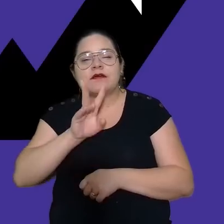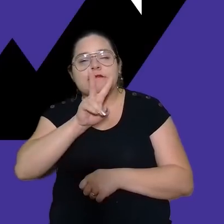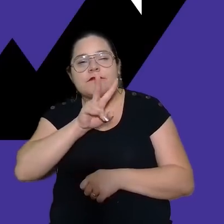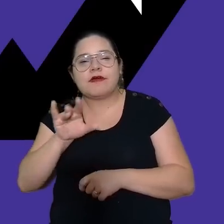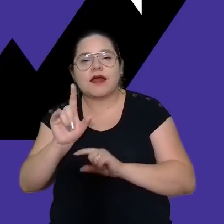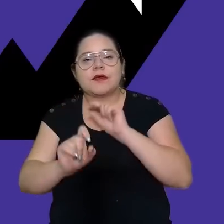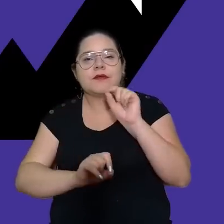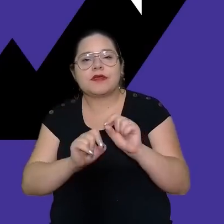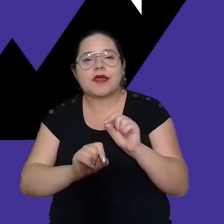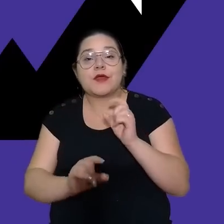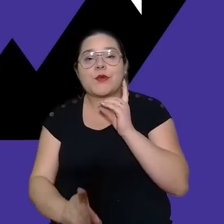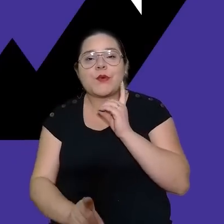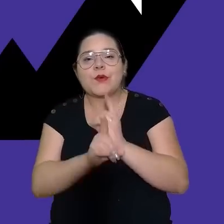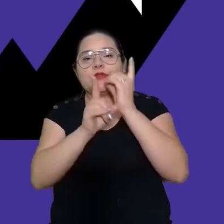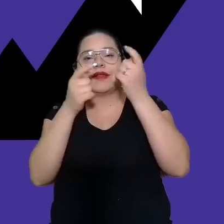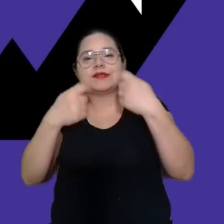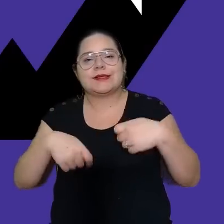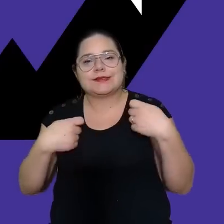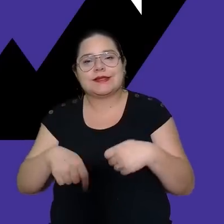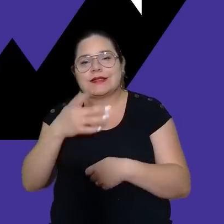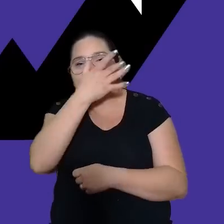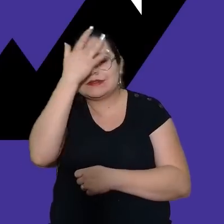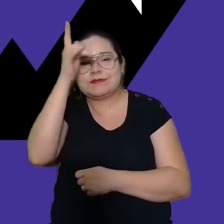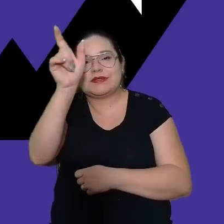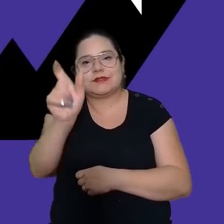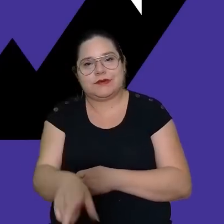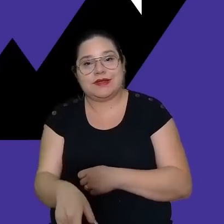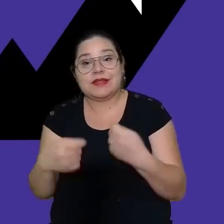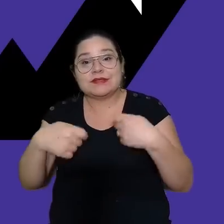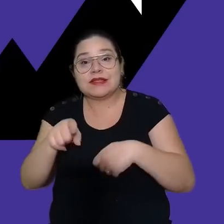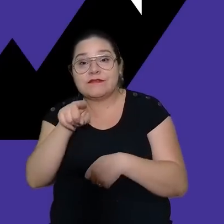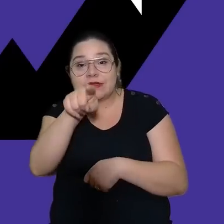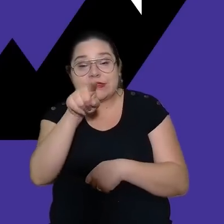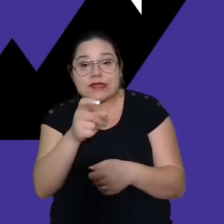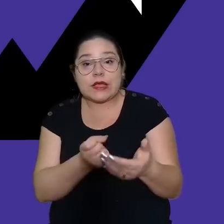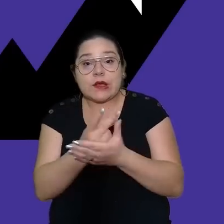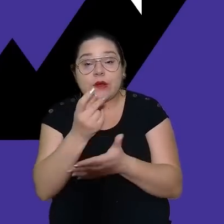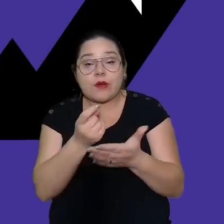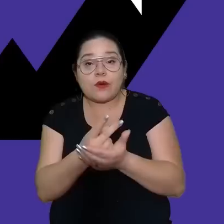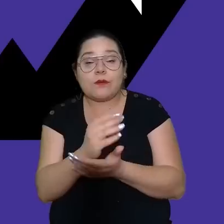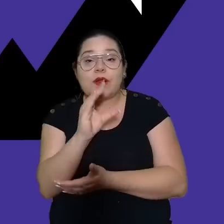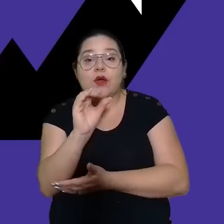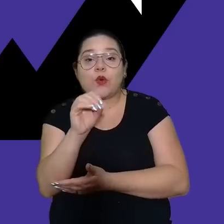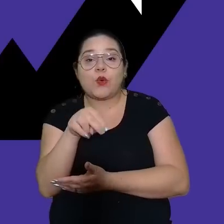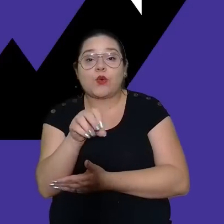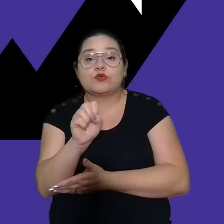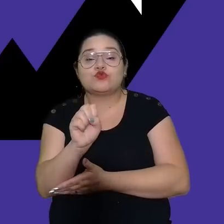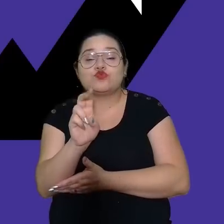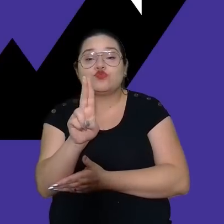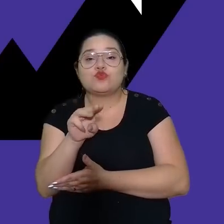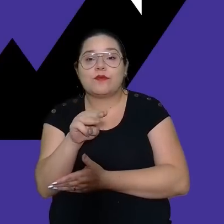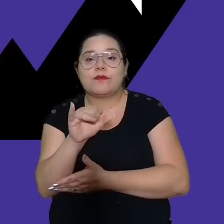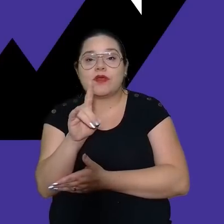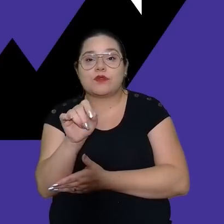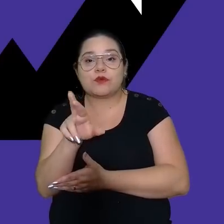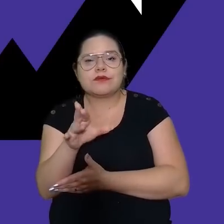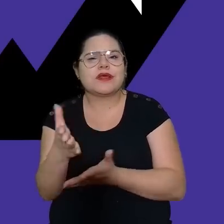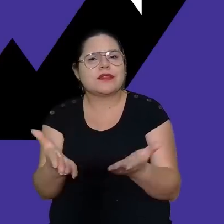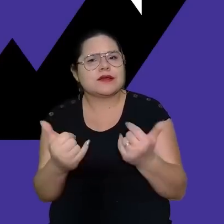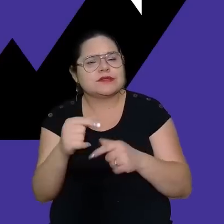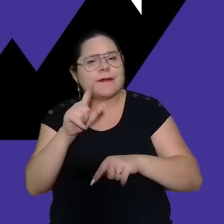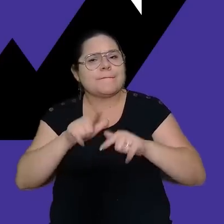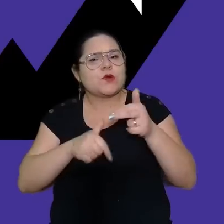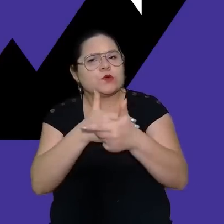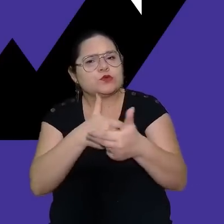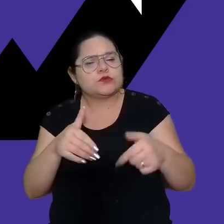sua necessidade, à necessidade de você, consumidor, de trazer produtos cada vez mais saudáveis, mais